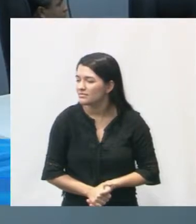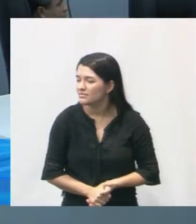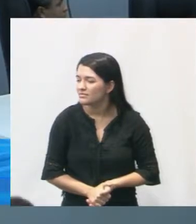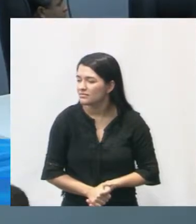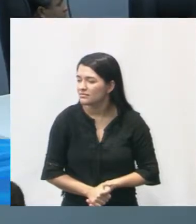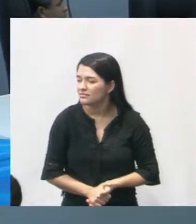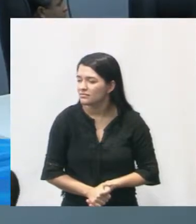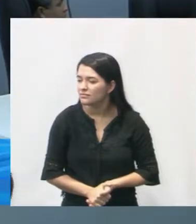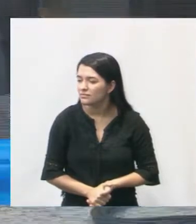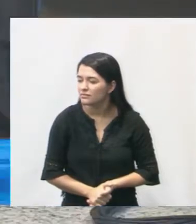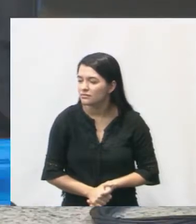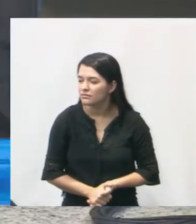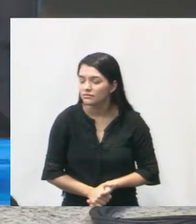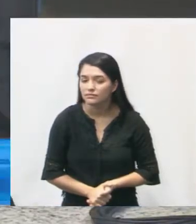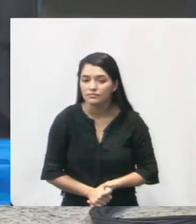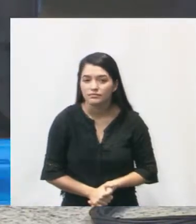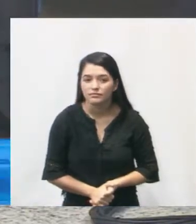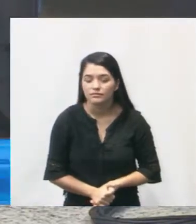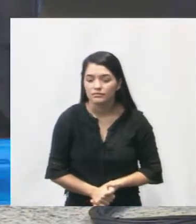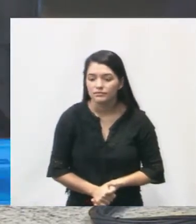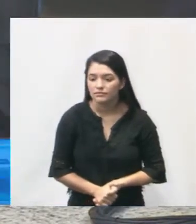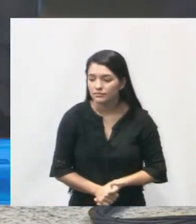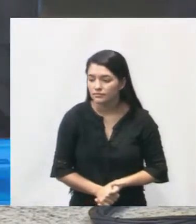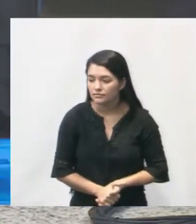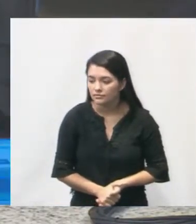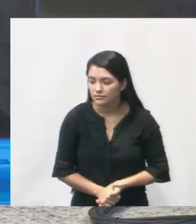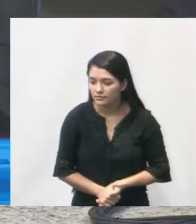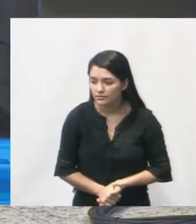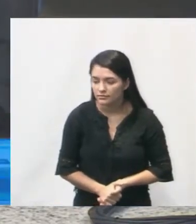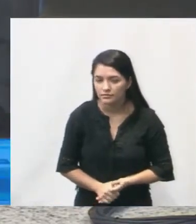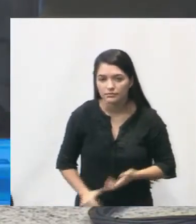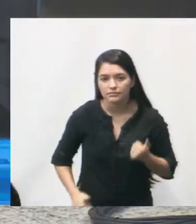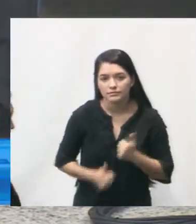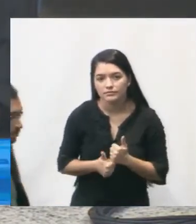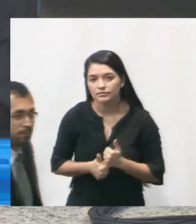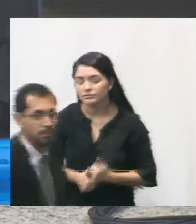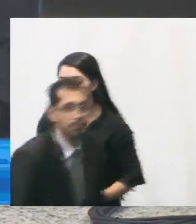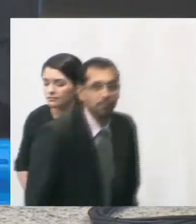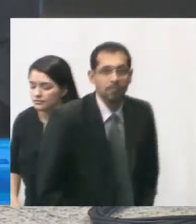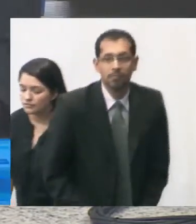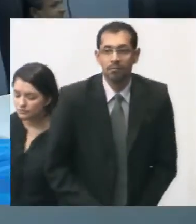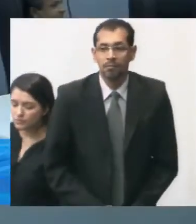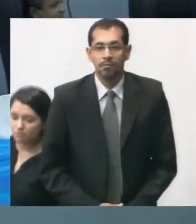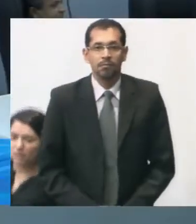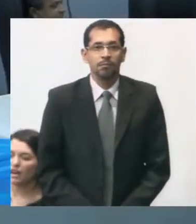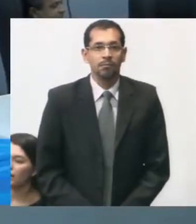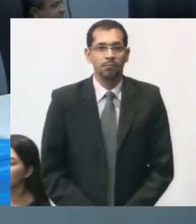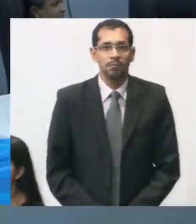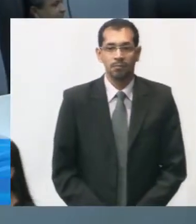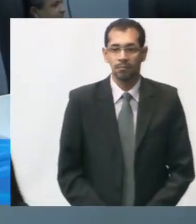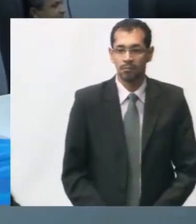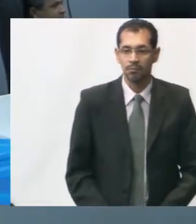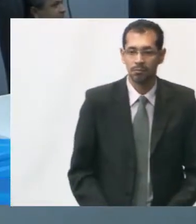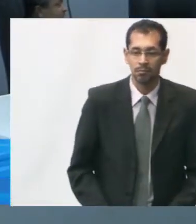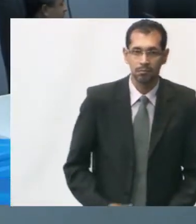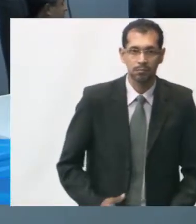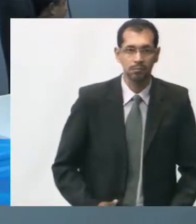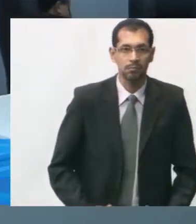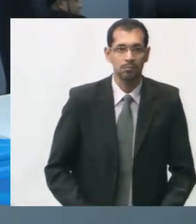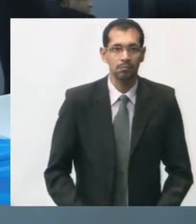Próximo vereador, vereador Kleber Félix. Convidar o vereador Sandro Parrini para assumir aqui os trabalhos.